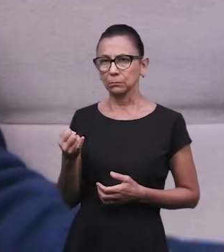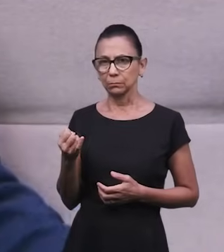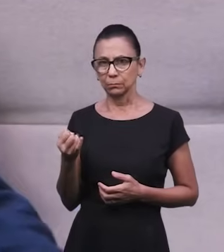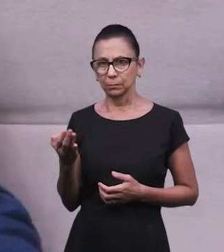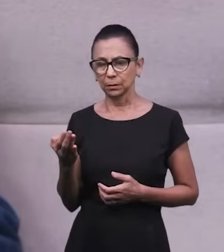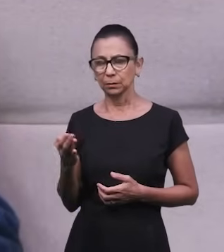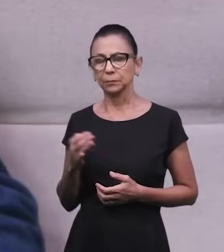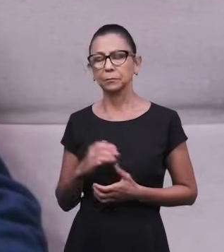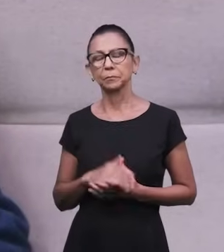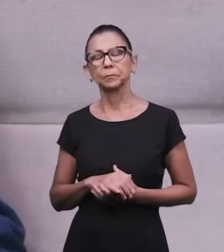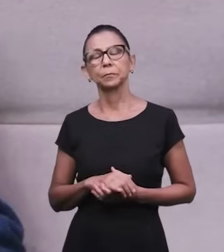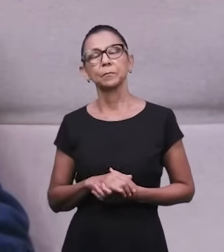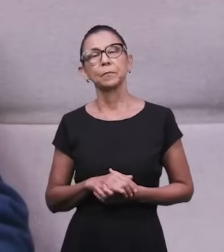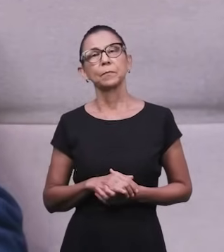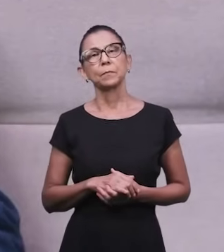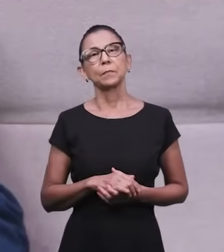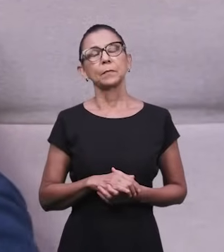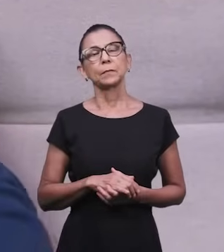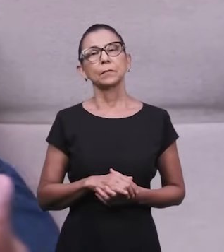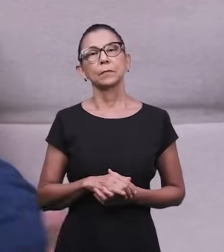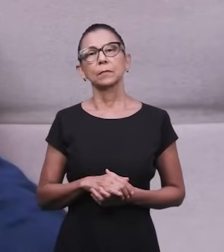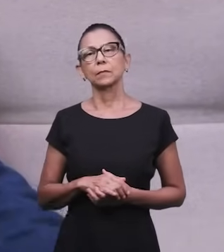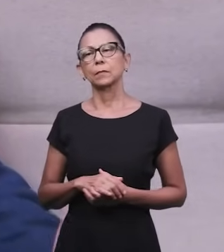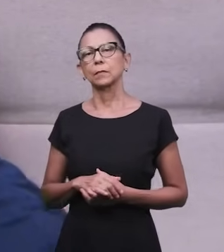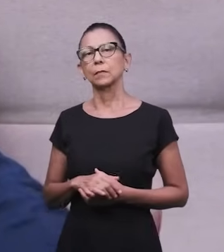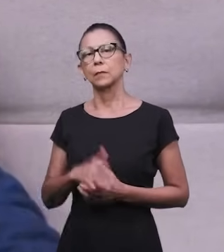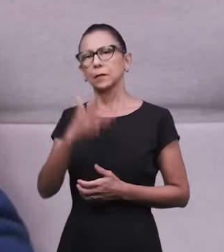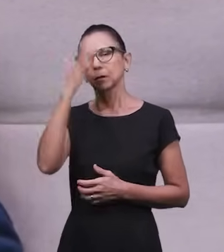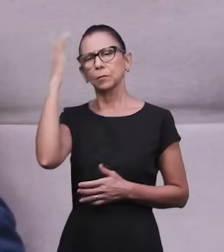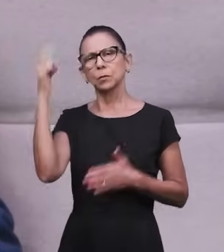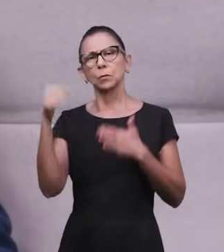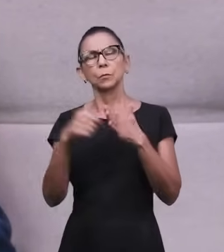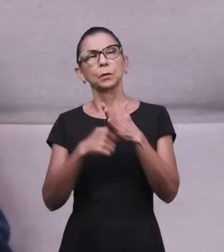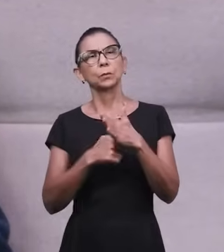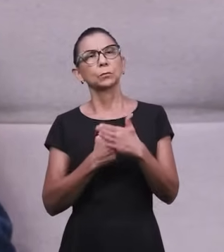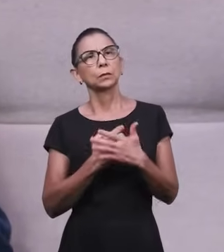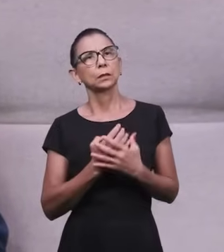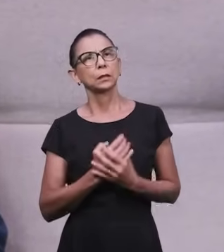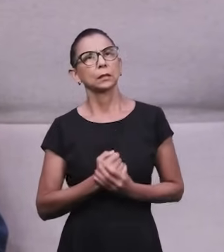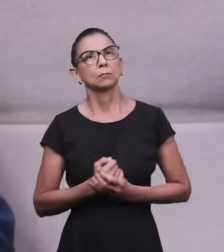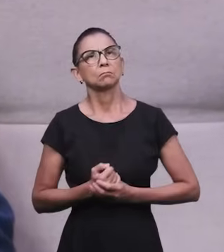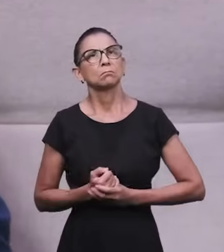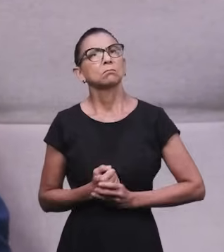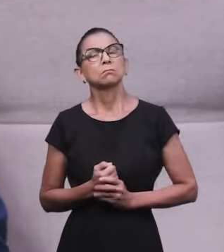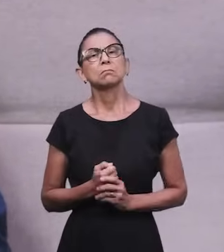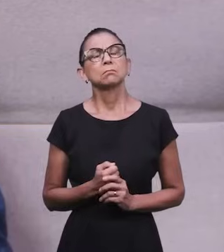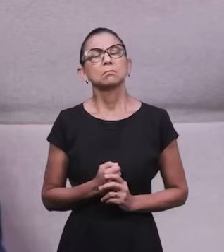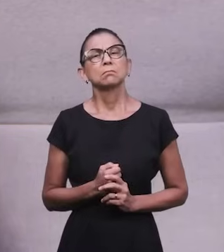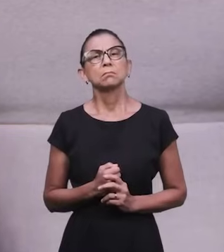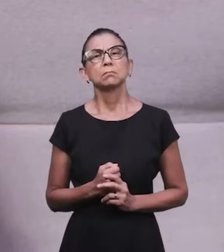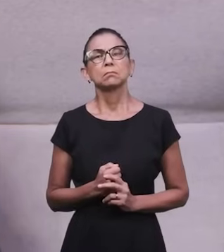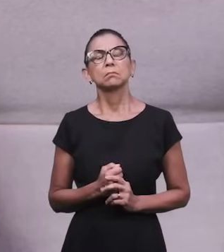até aperfeiçoar, que alguém me perguntou assim, um convidado assim, por que esse nome?